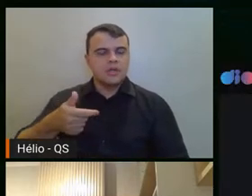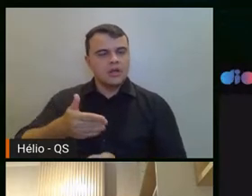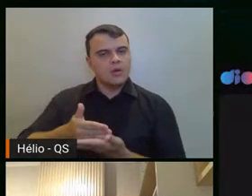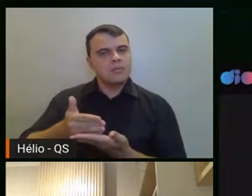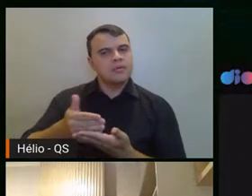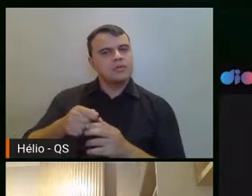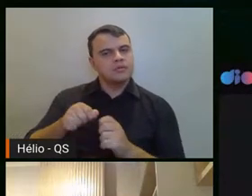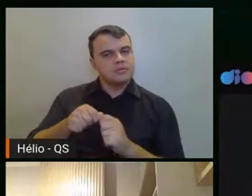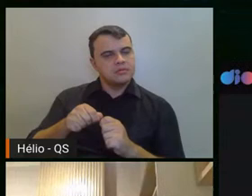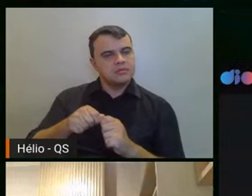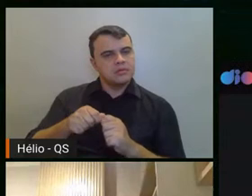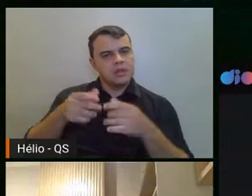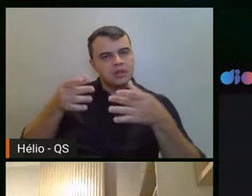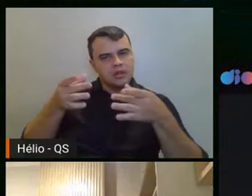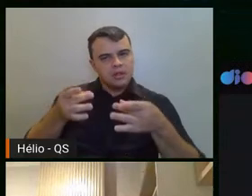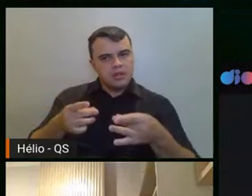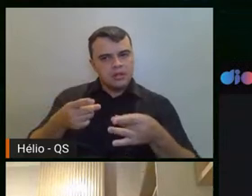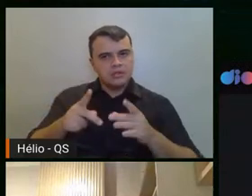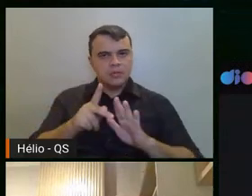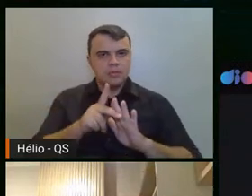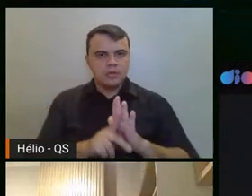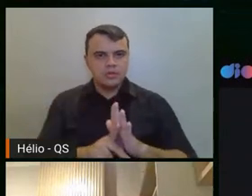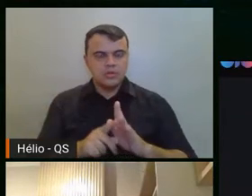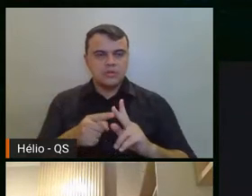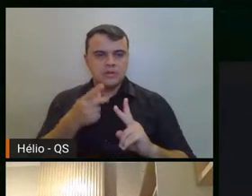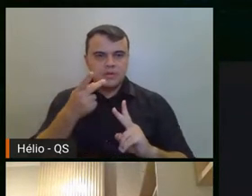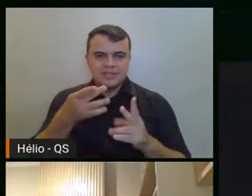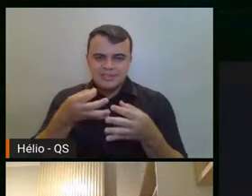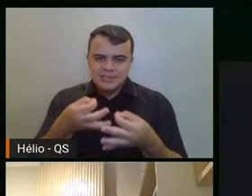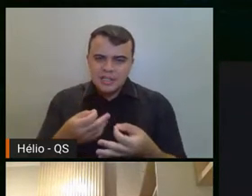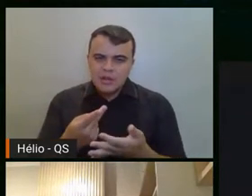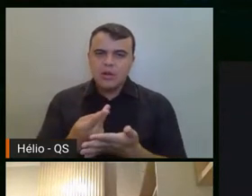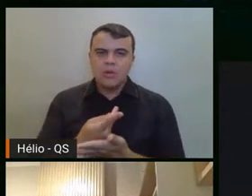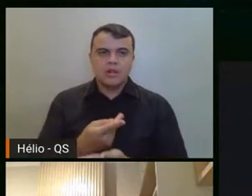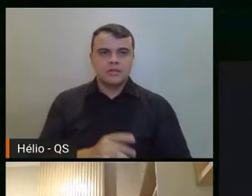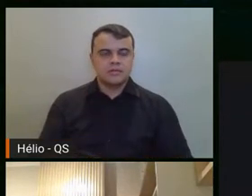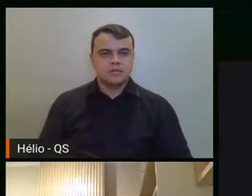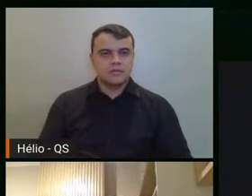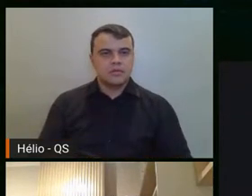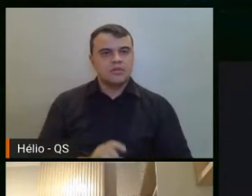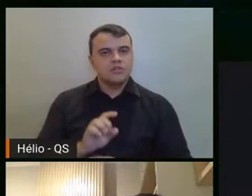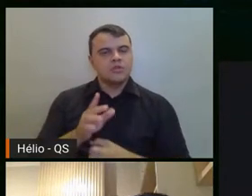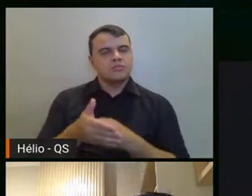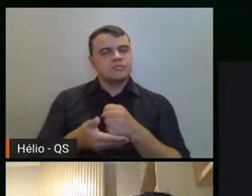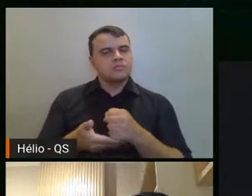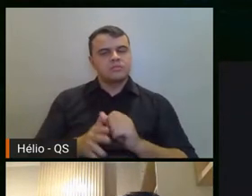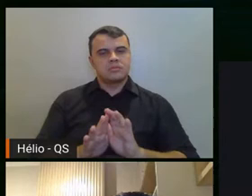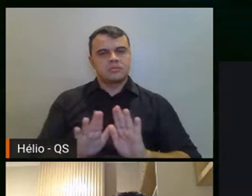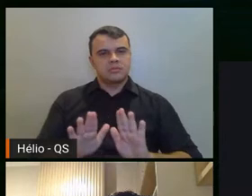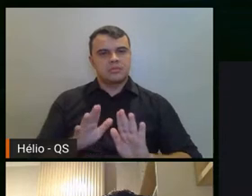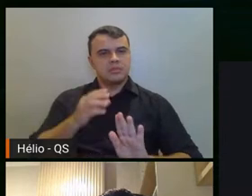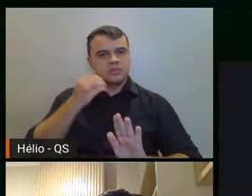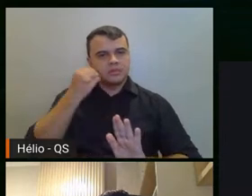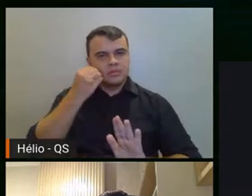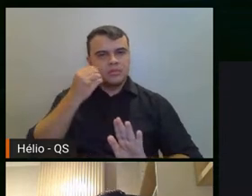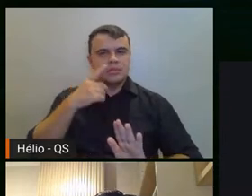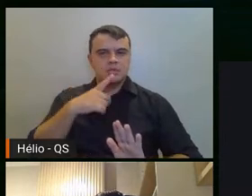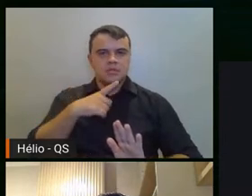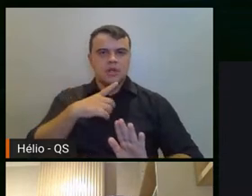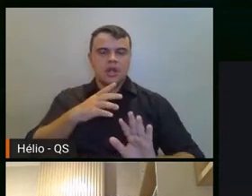pode colocar uma descrição aí do seu projeto falar certinho o que que aconteceu e é basicamente assim que a experiência tá